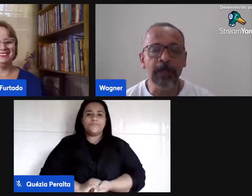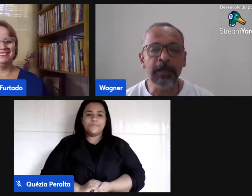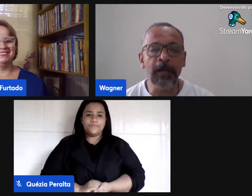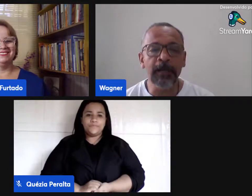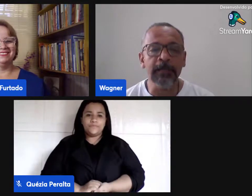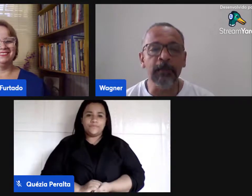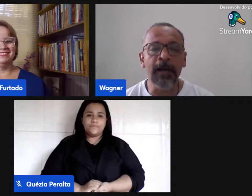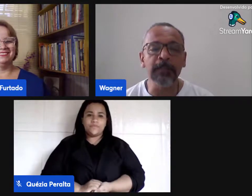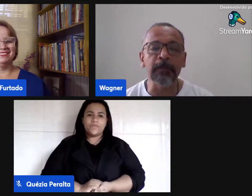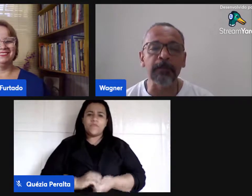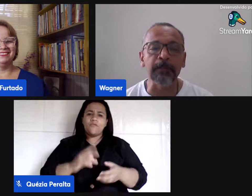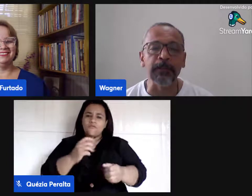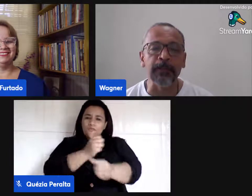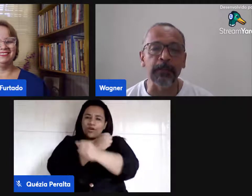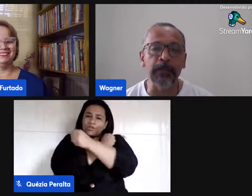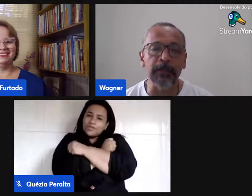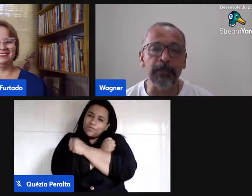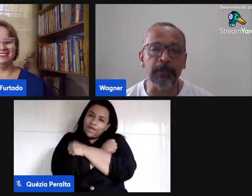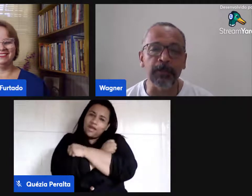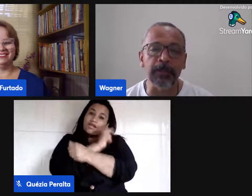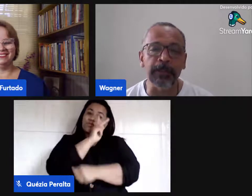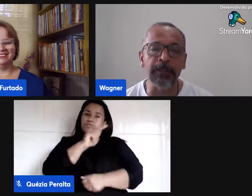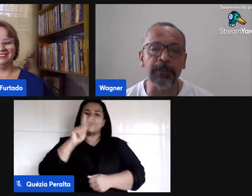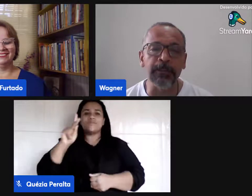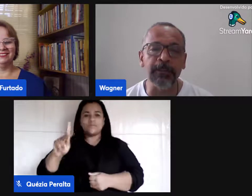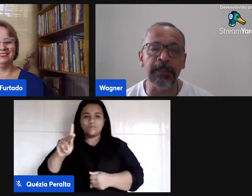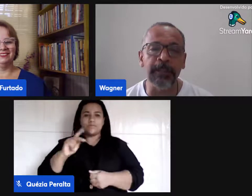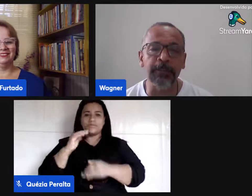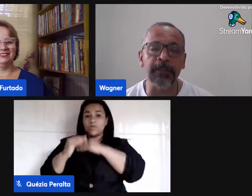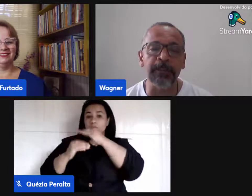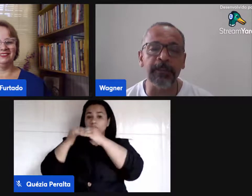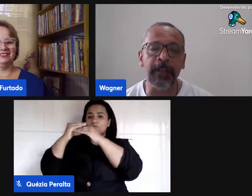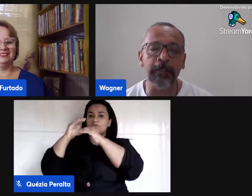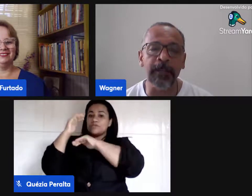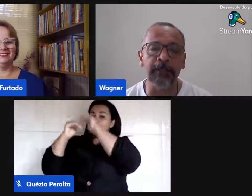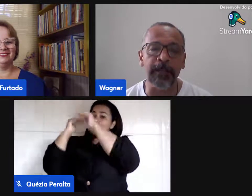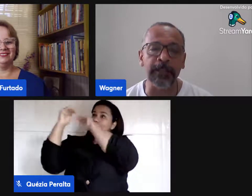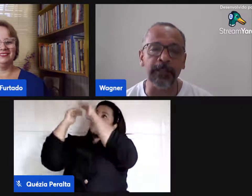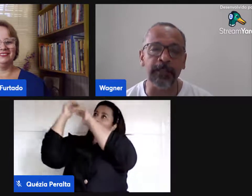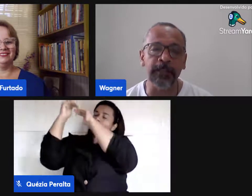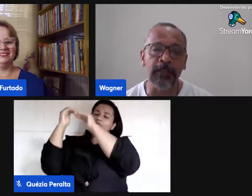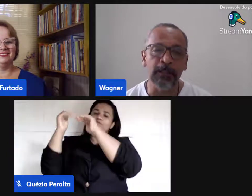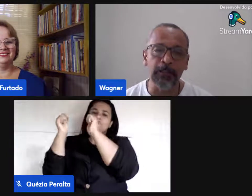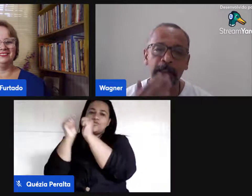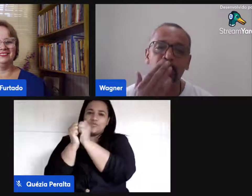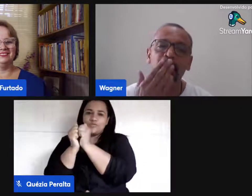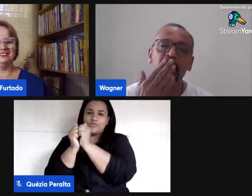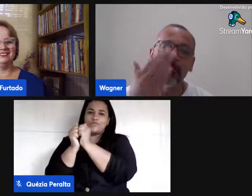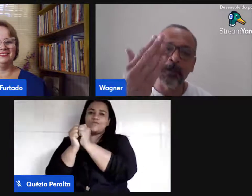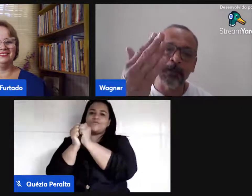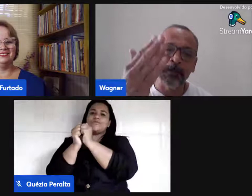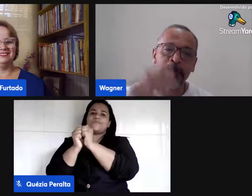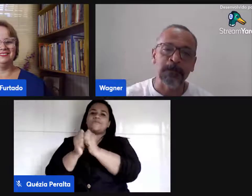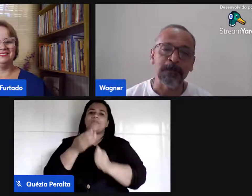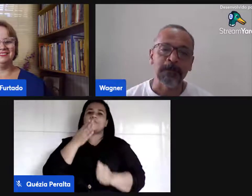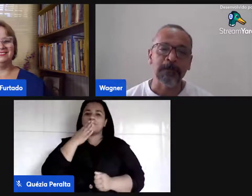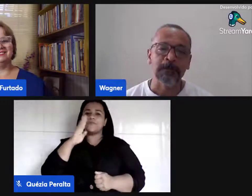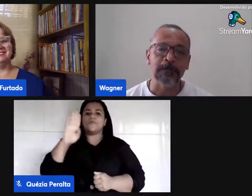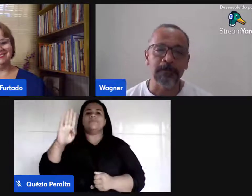Um forte abraço, professores, que possamos construir juntos e seguirmos sempre em frente. Beijos.